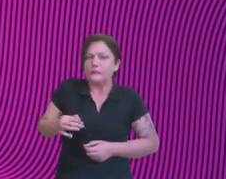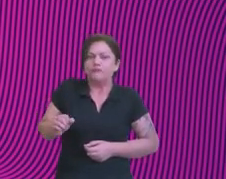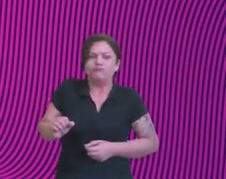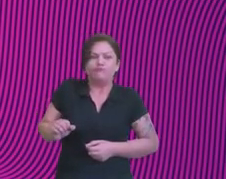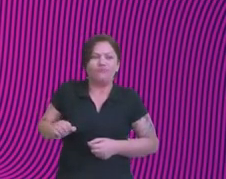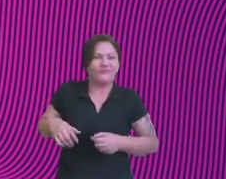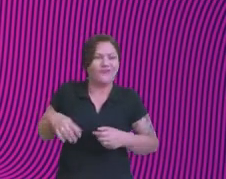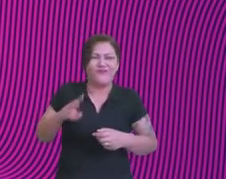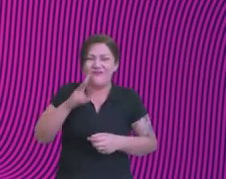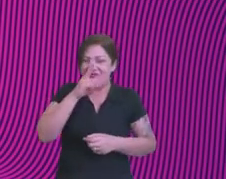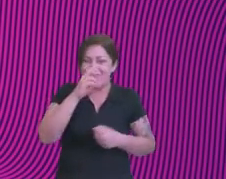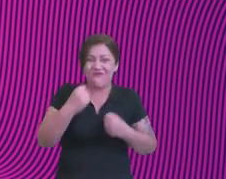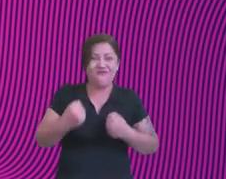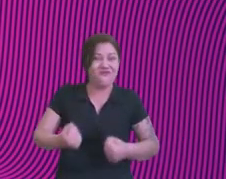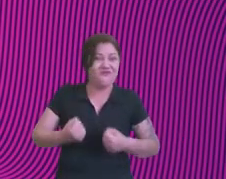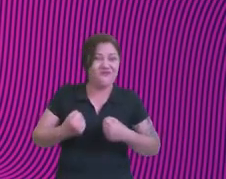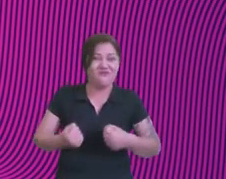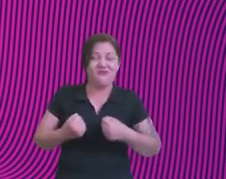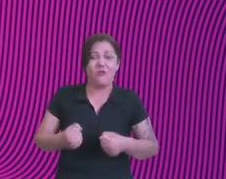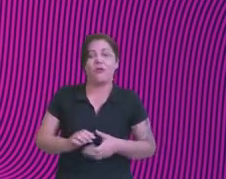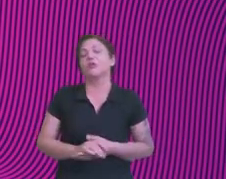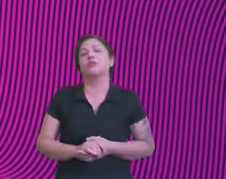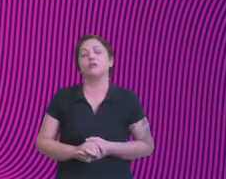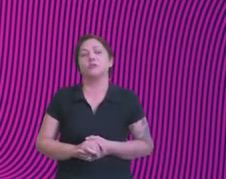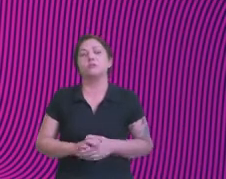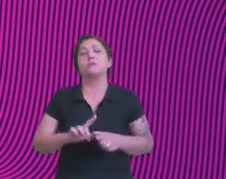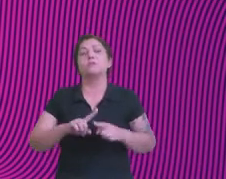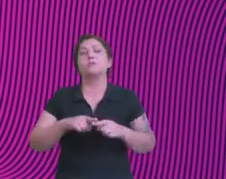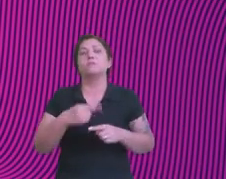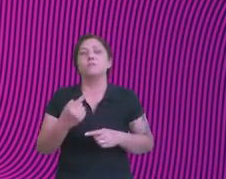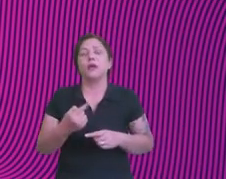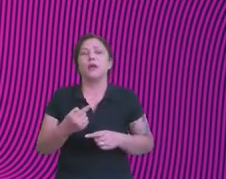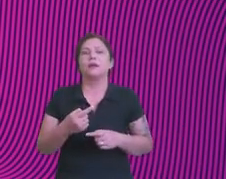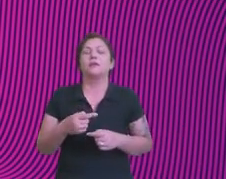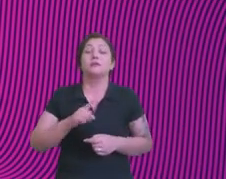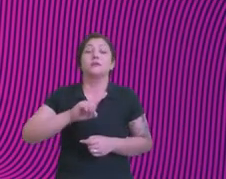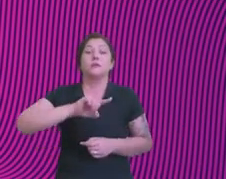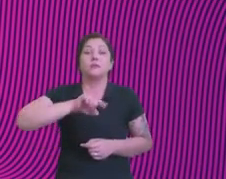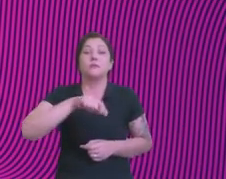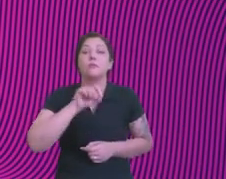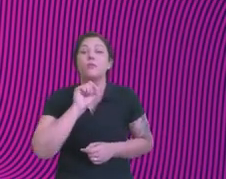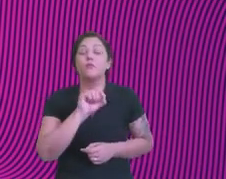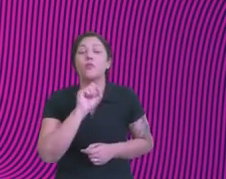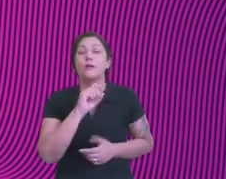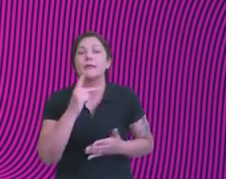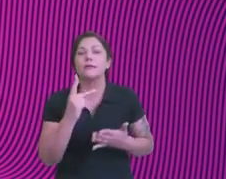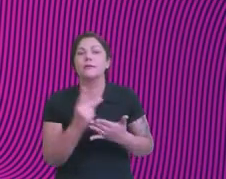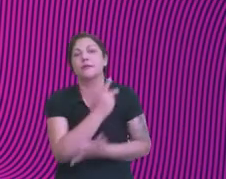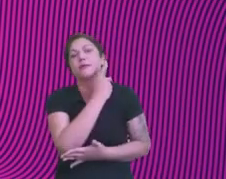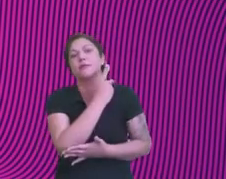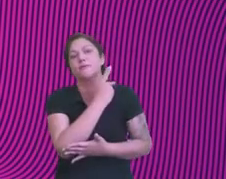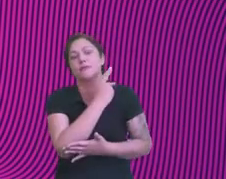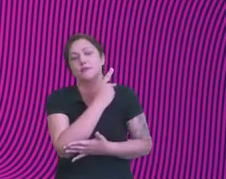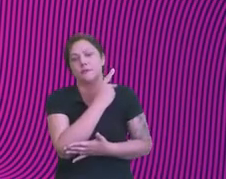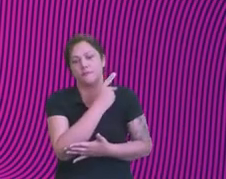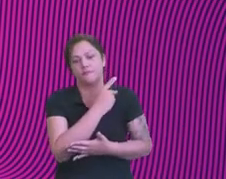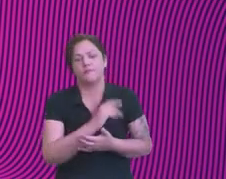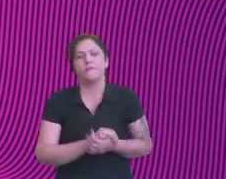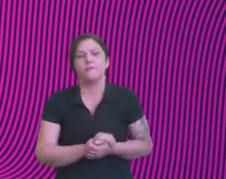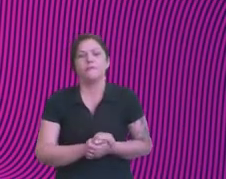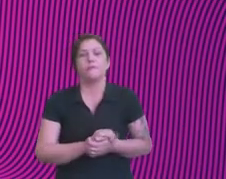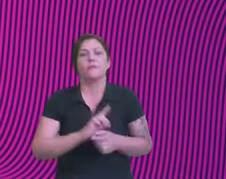ressecção dessa doença hepática a priori pelo volume de doença. Então, eu acho que a terapia de conversão aí foi